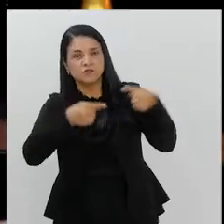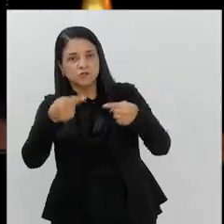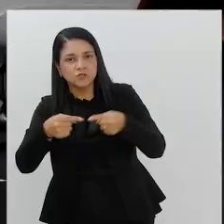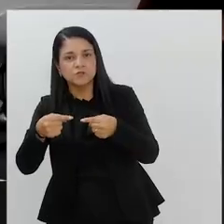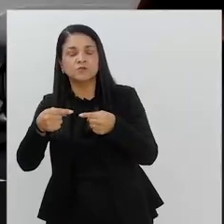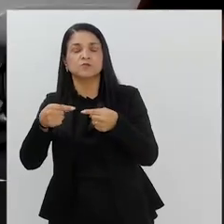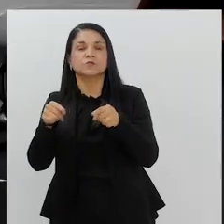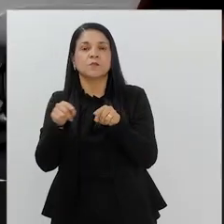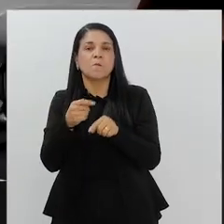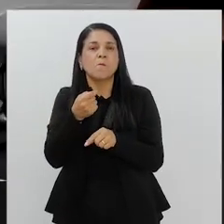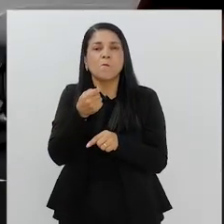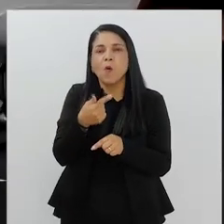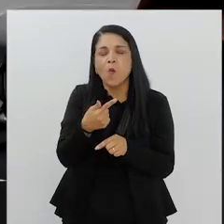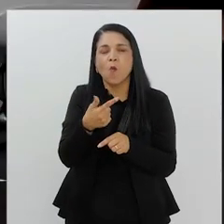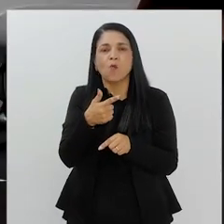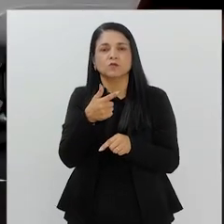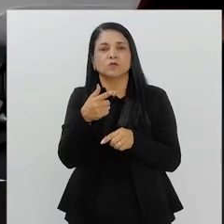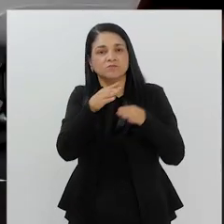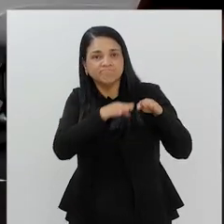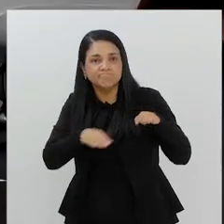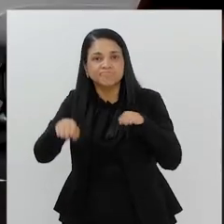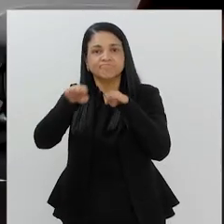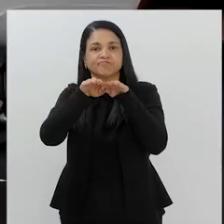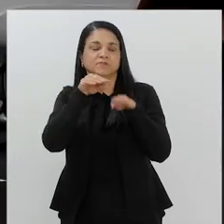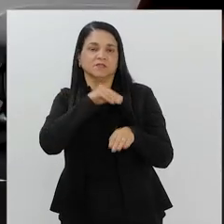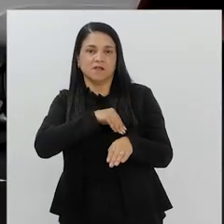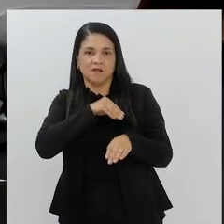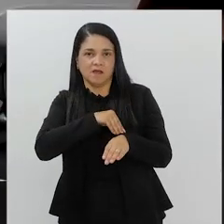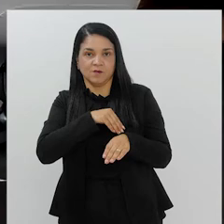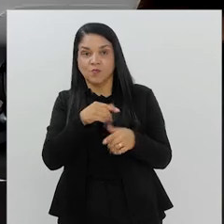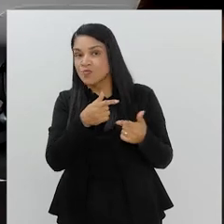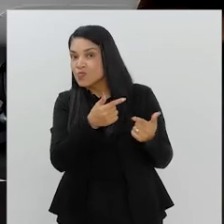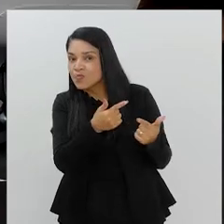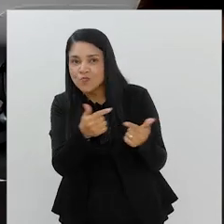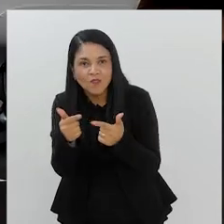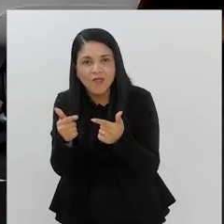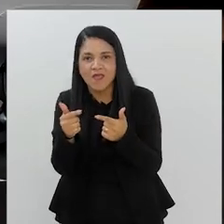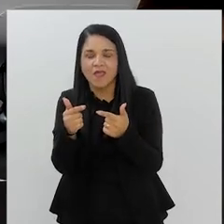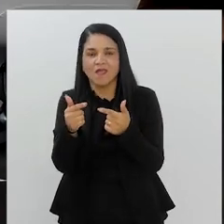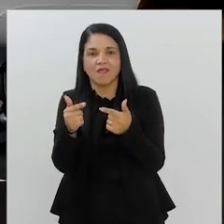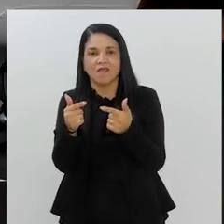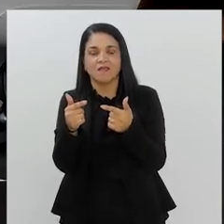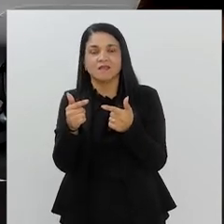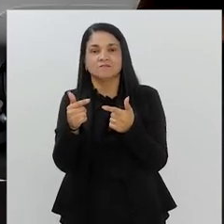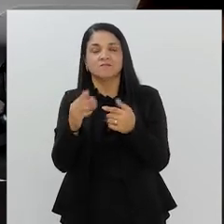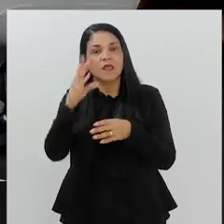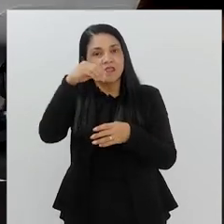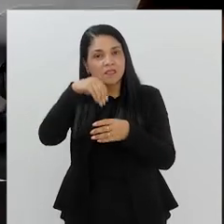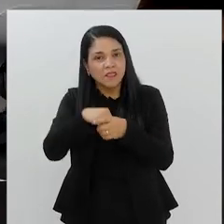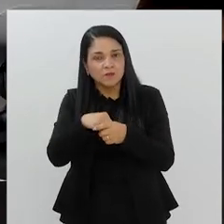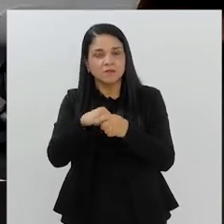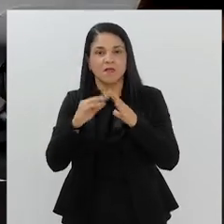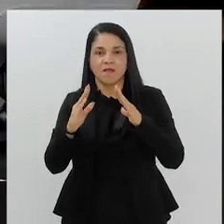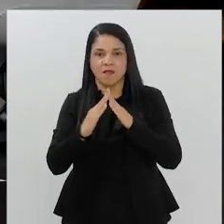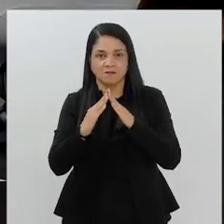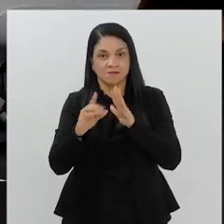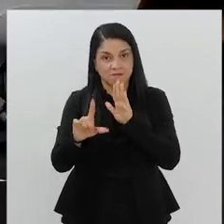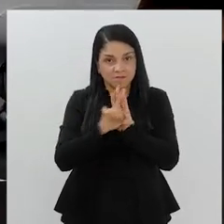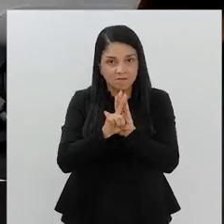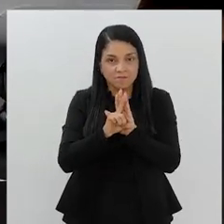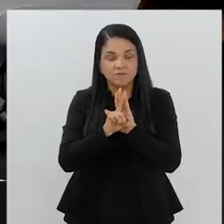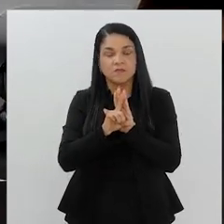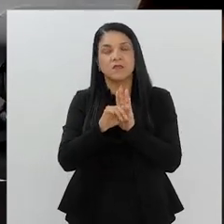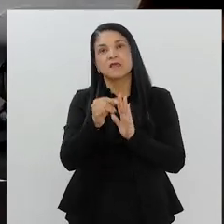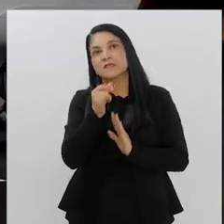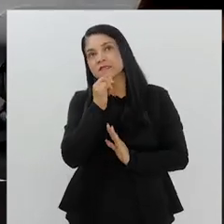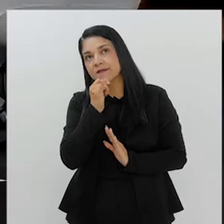efetivação da Equidade salarial interpelando Portanto o terceiro setor não há eh no no cômputo das casas legislativas no que se